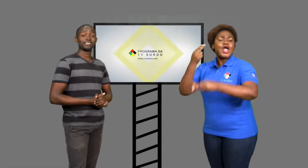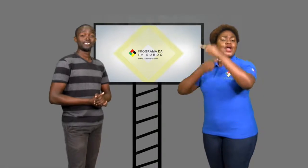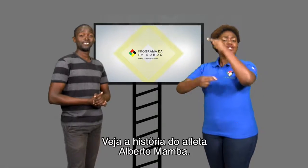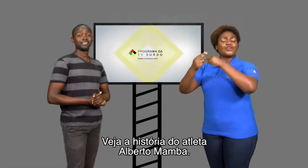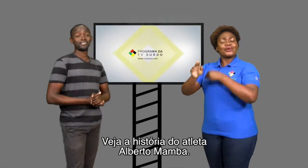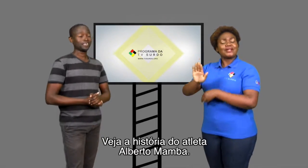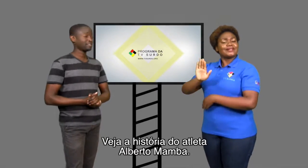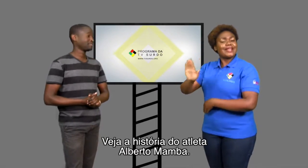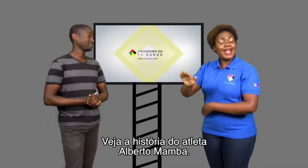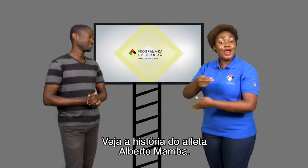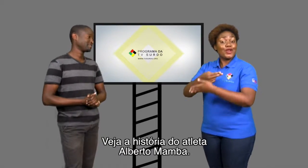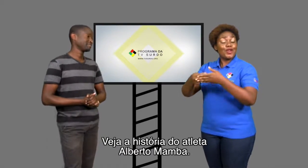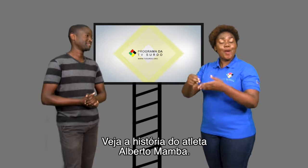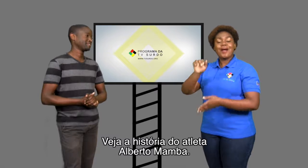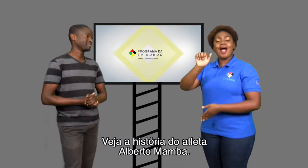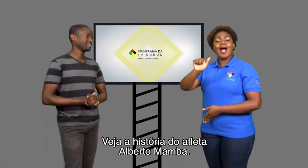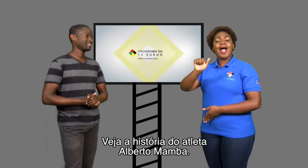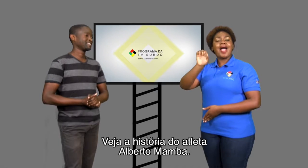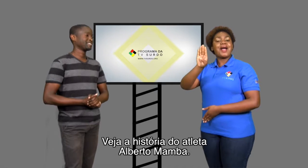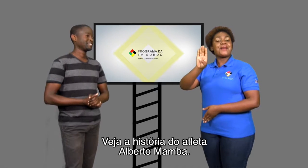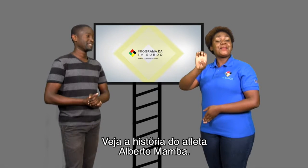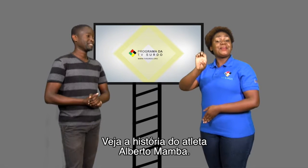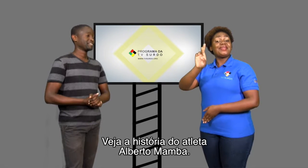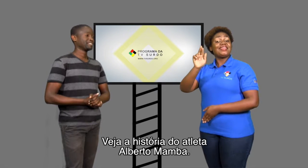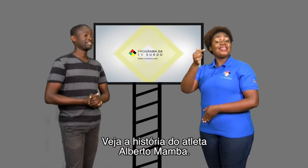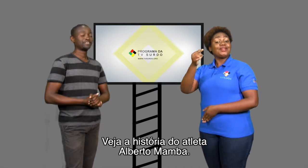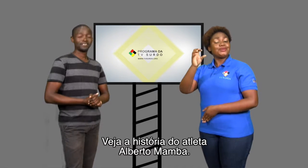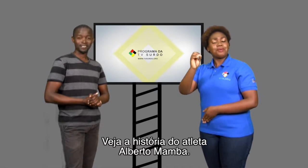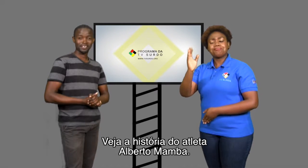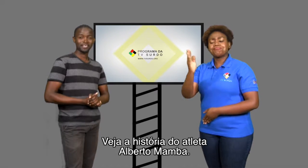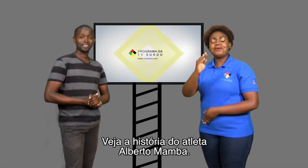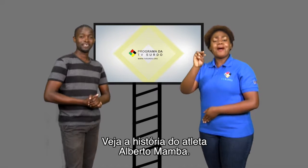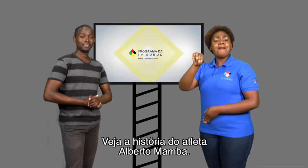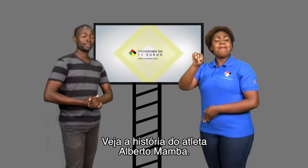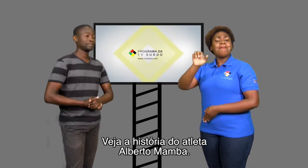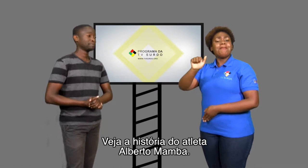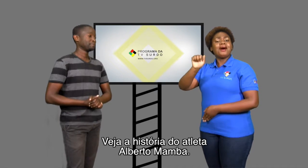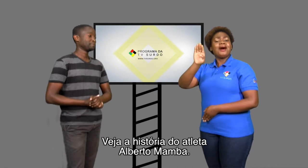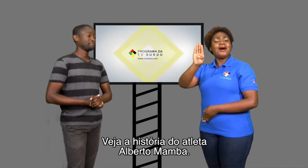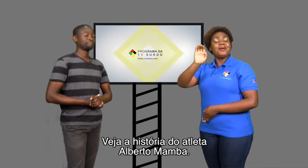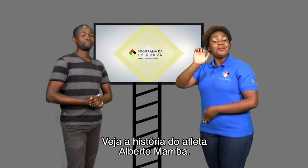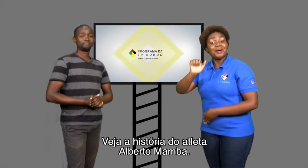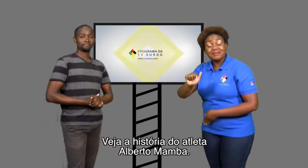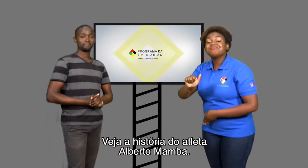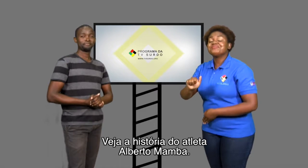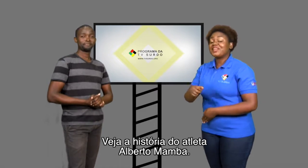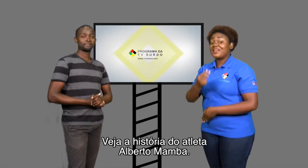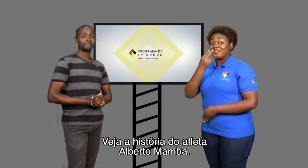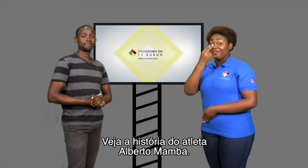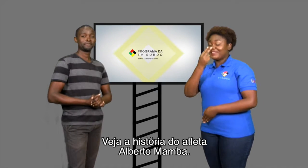Veja a história do atleta Alberto Mamba.